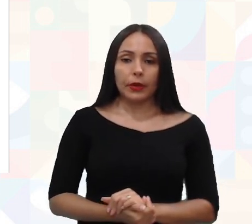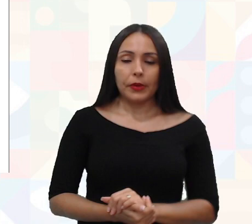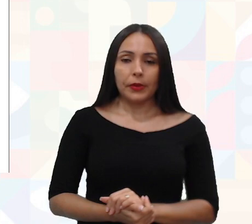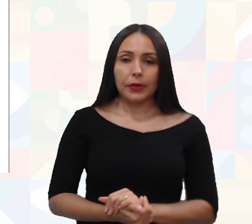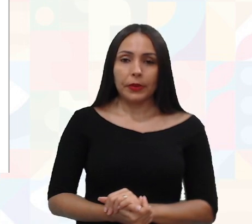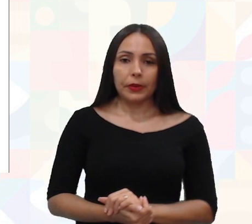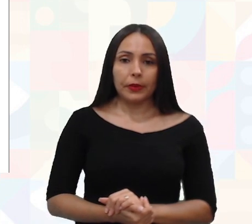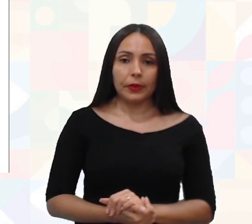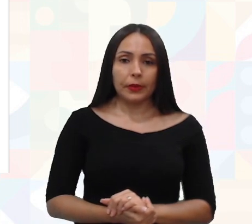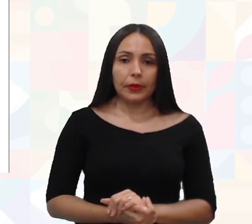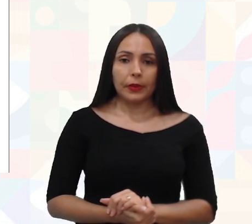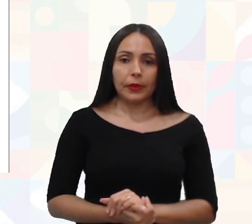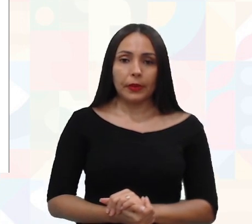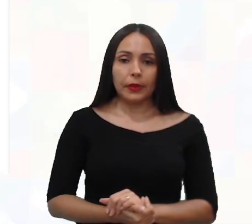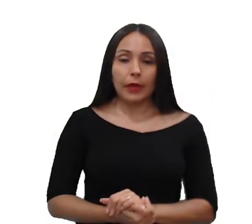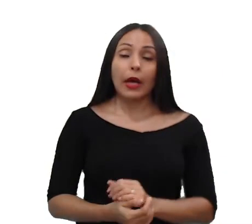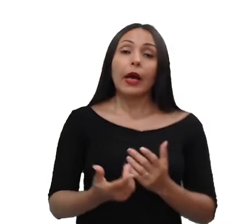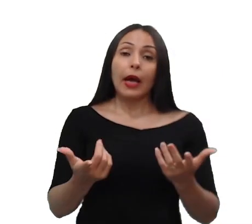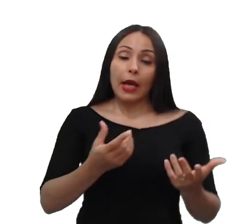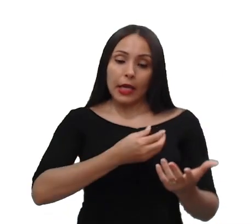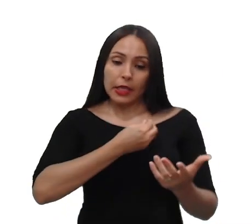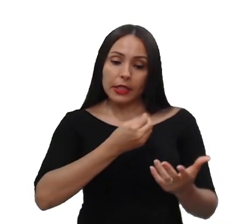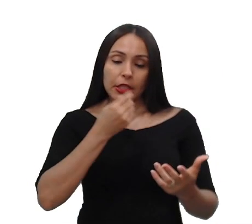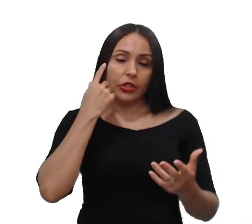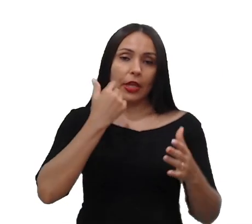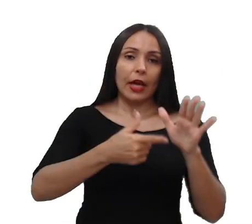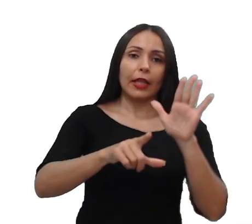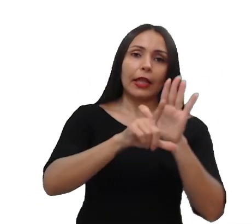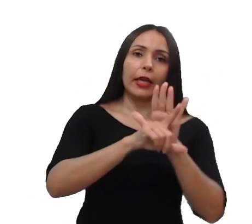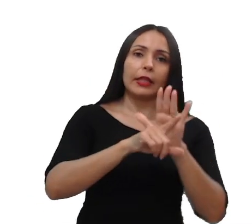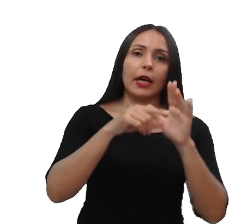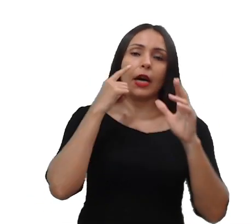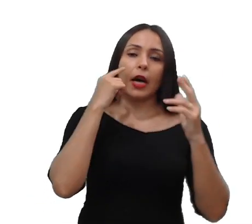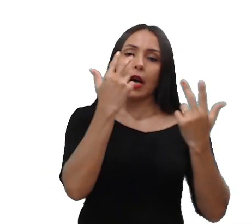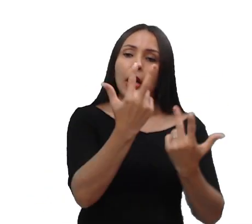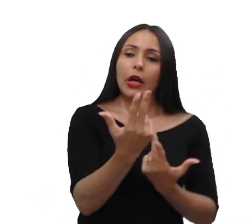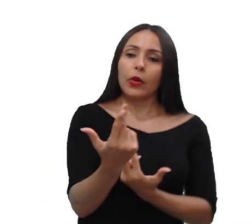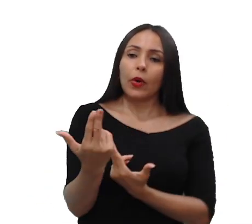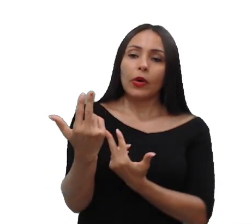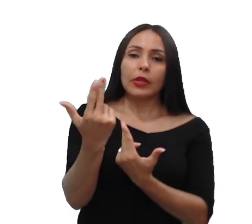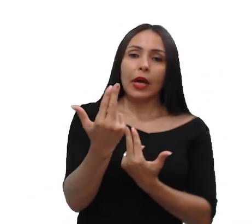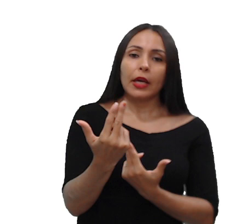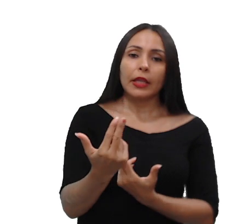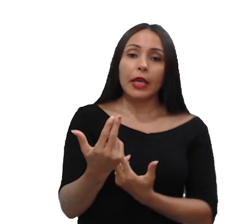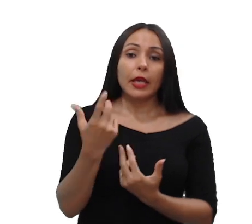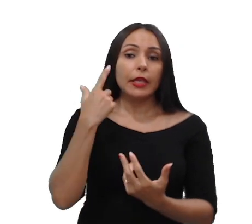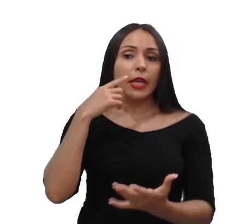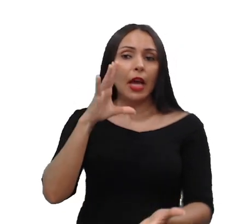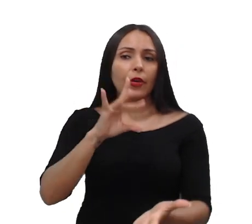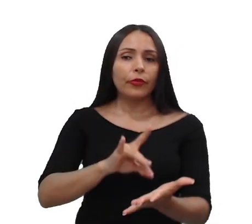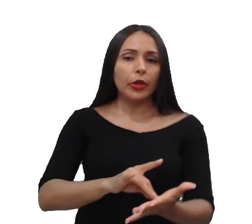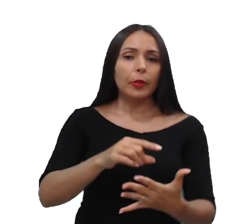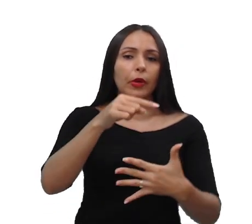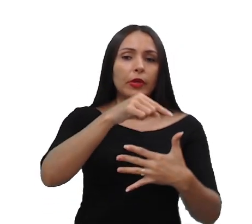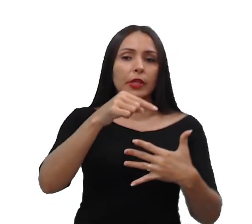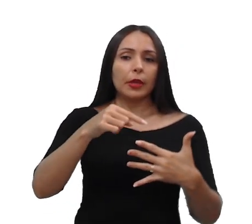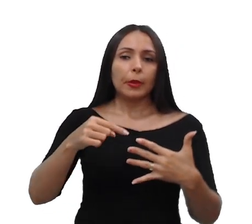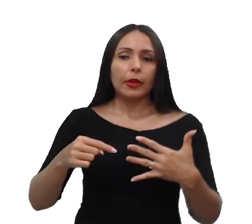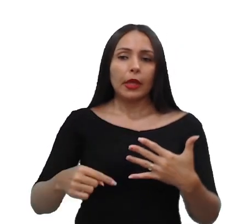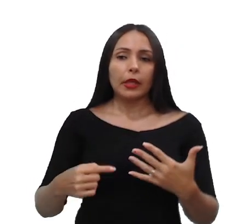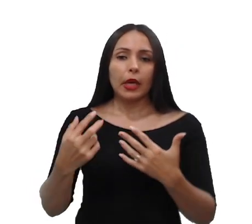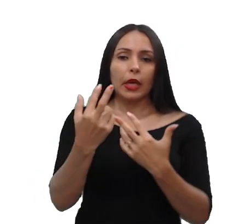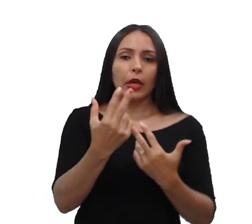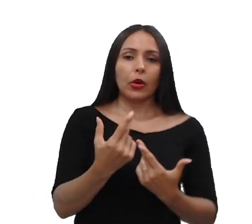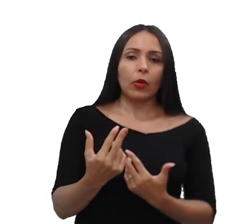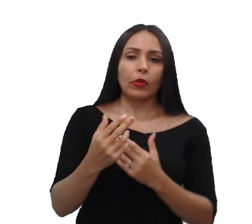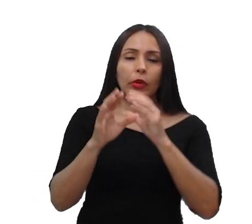decorado. Existe agora a lei da semelhança da Gestalt, que afirma que os elementos similares tendem a